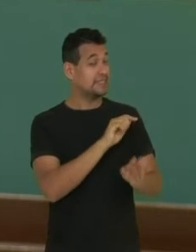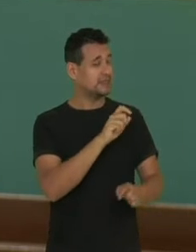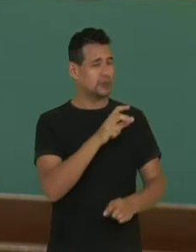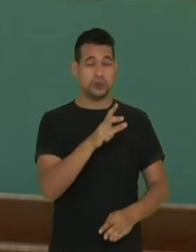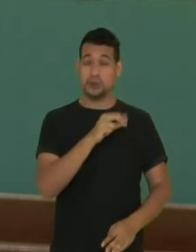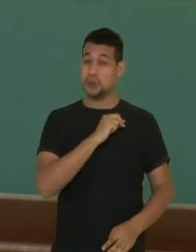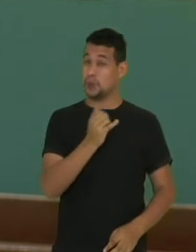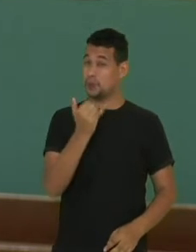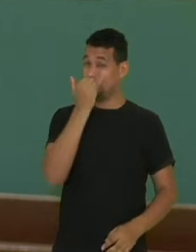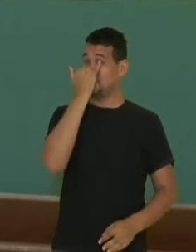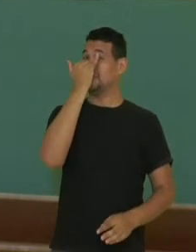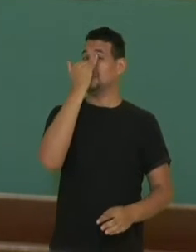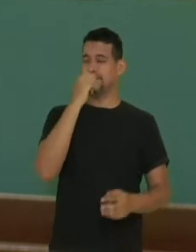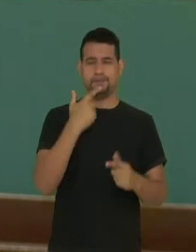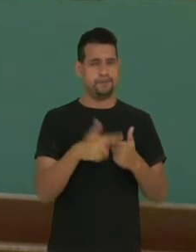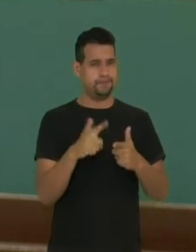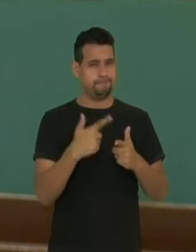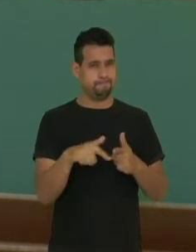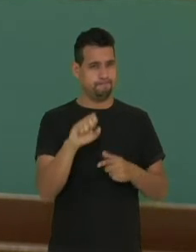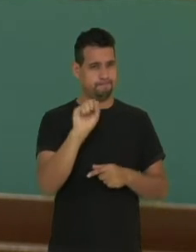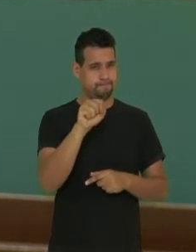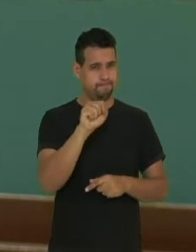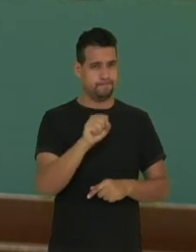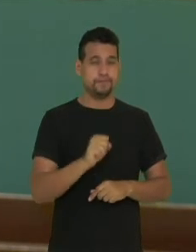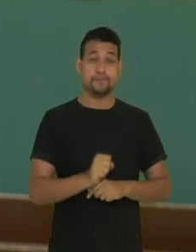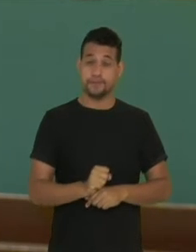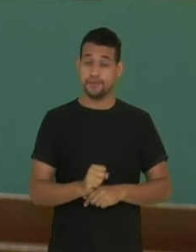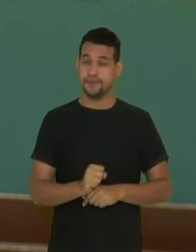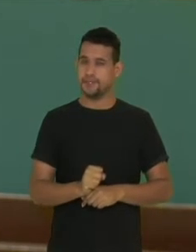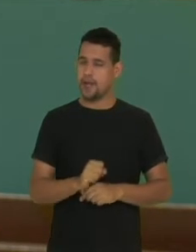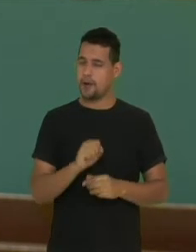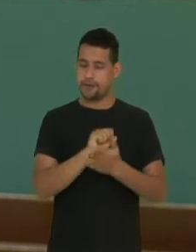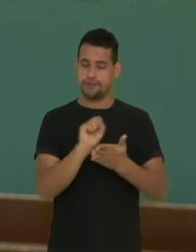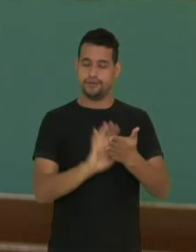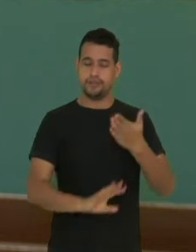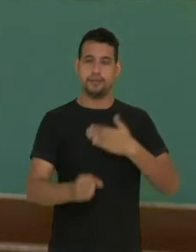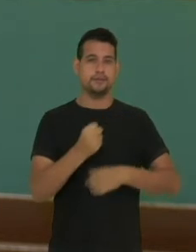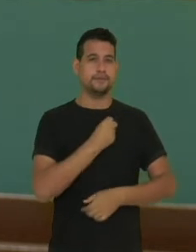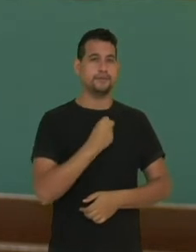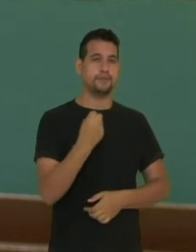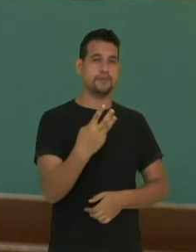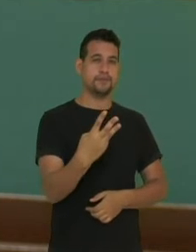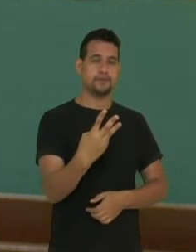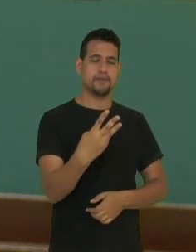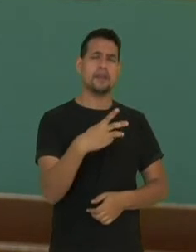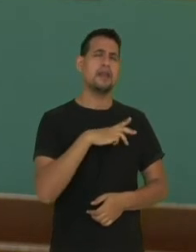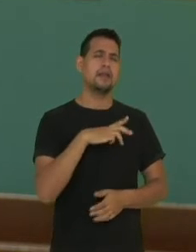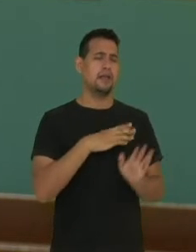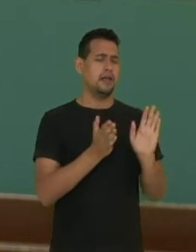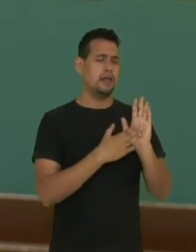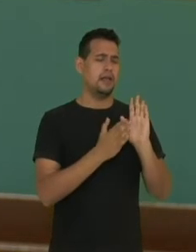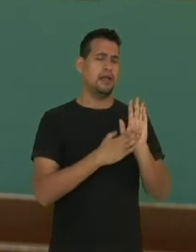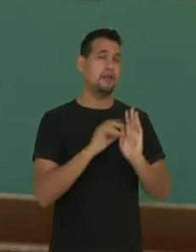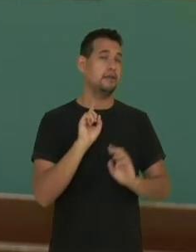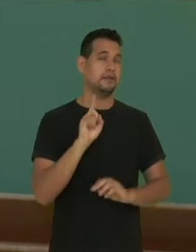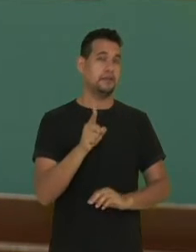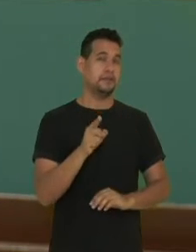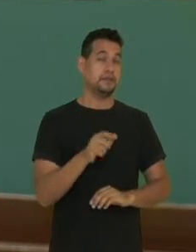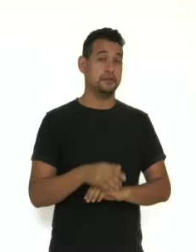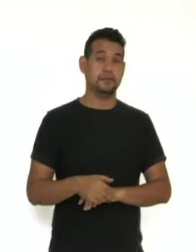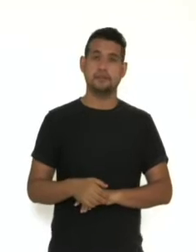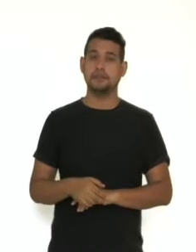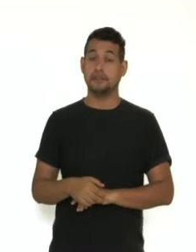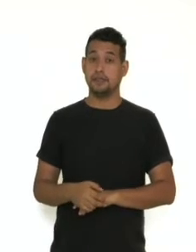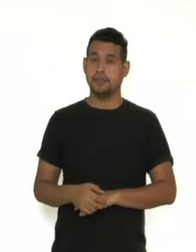esse era o problema, né? Chegamos à atividade 3 e tenho a seguinte proposta para você.